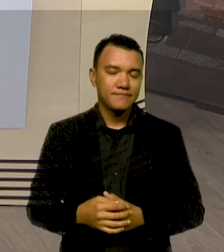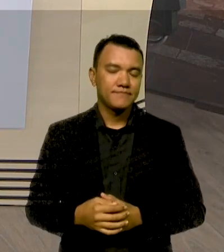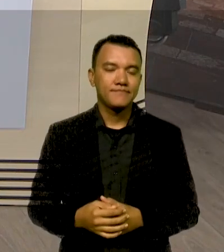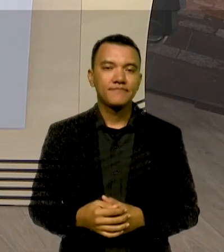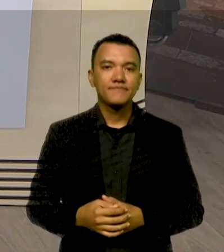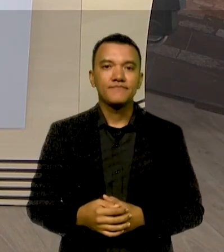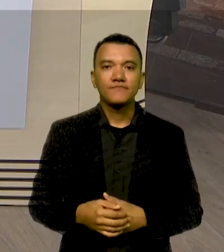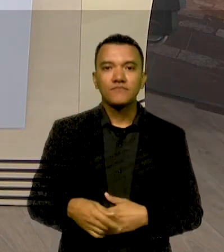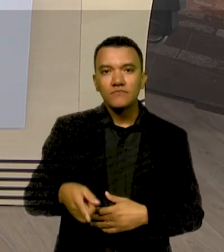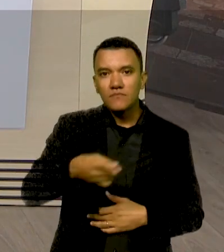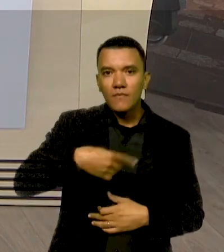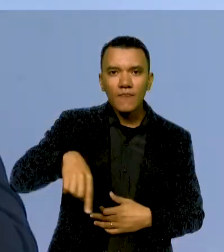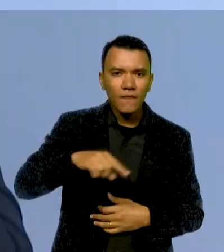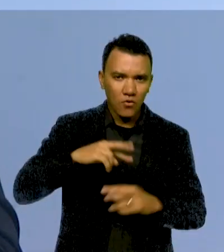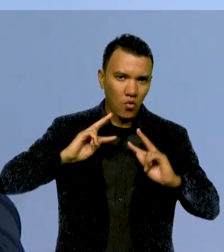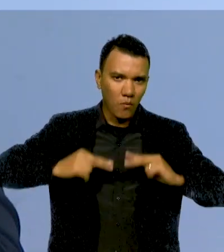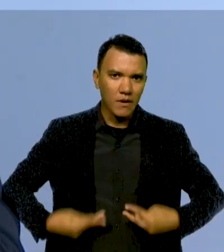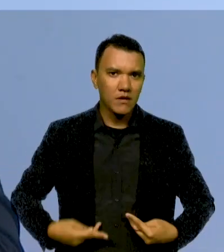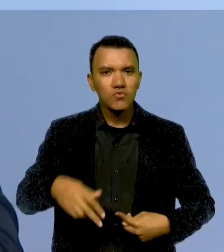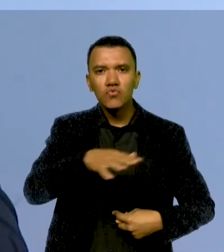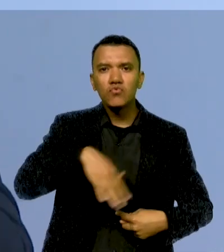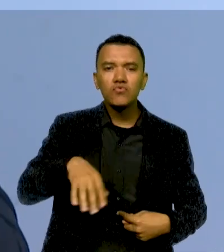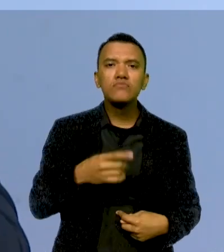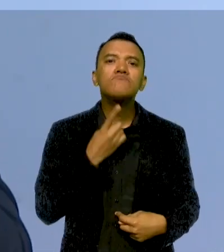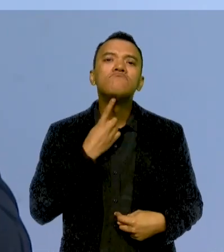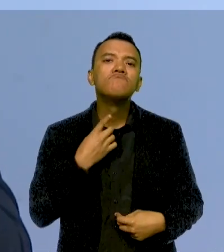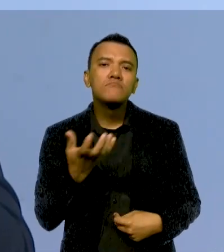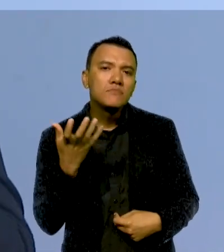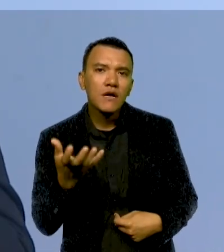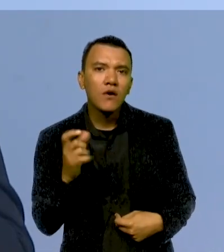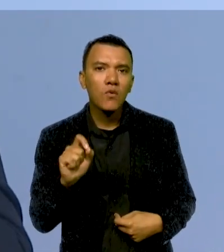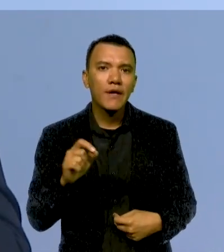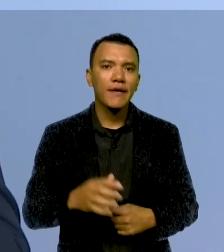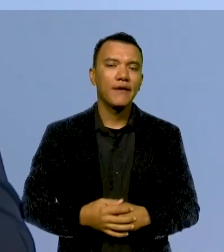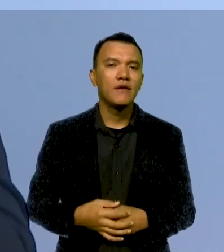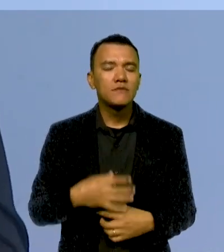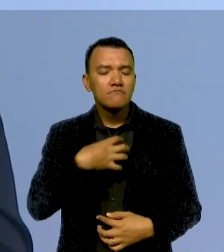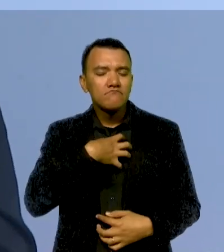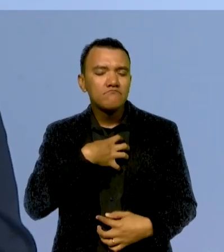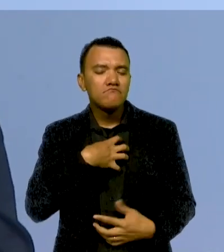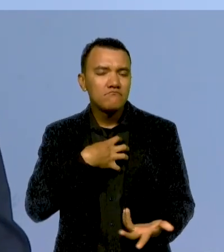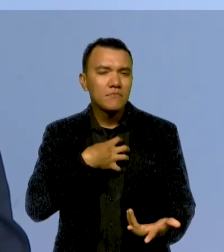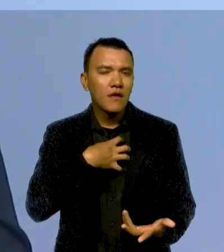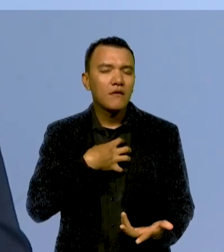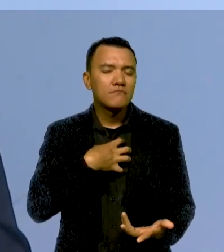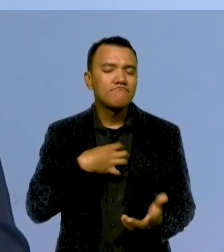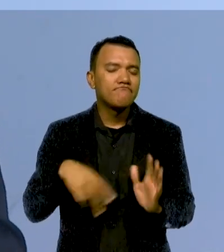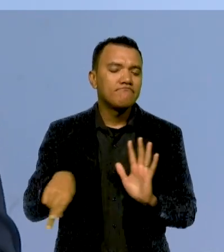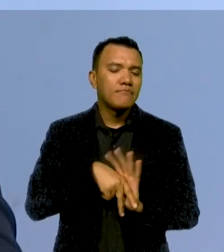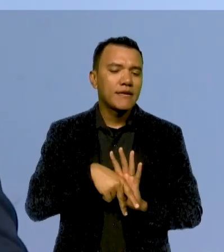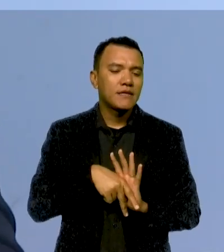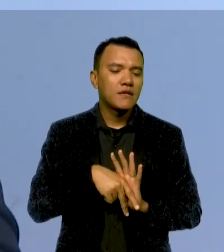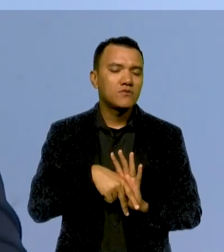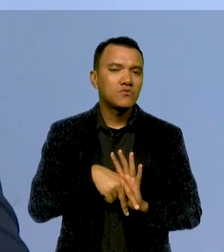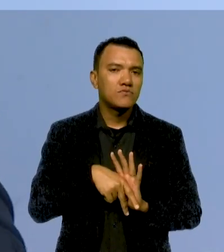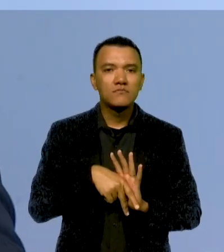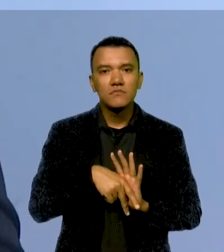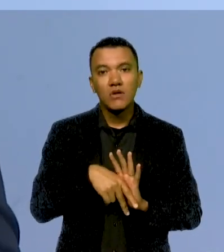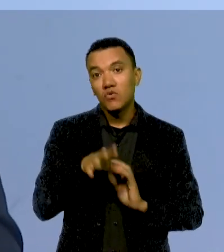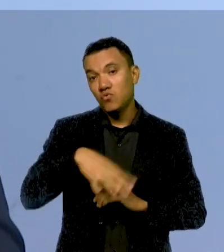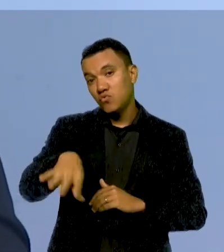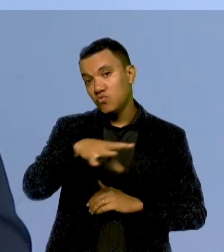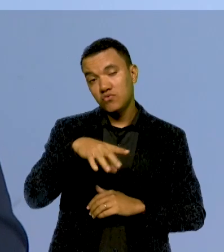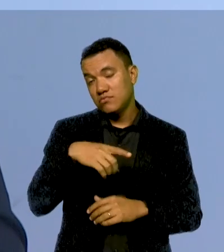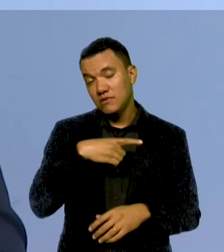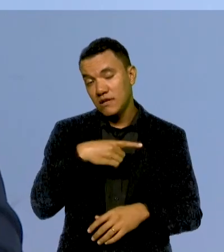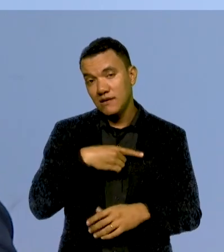Nós seres humanos como um todo, nós temos um desejo muito grande de sentir que a gente faz parte das coisas. Todo mundo tem isso, a gente gosta de